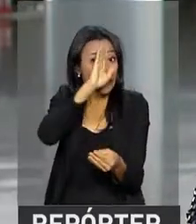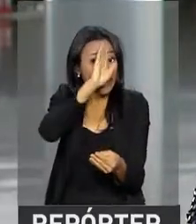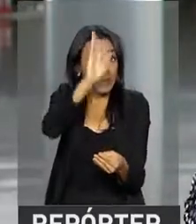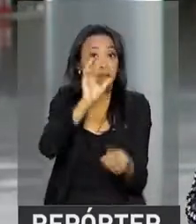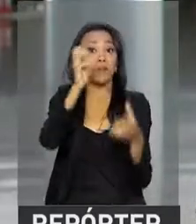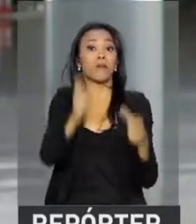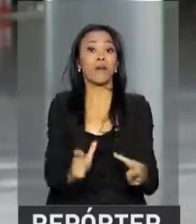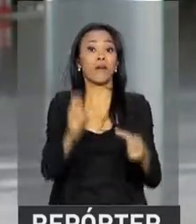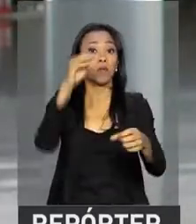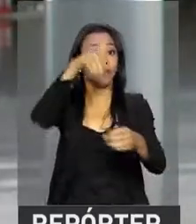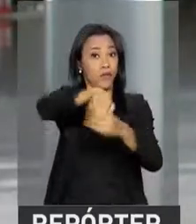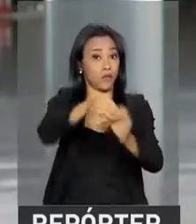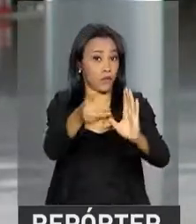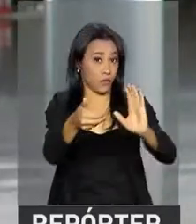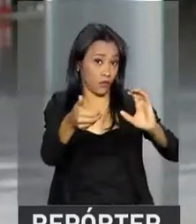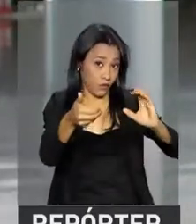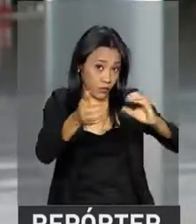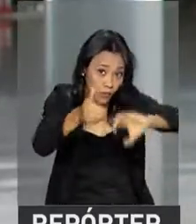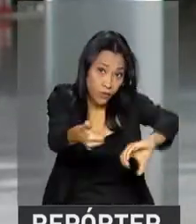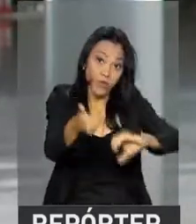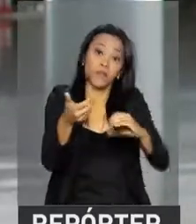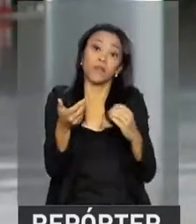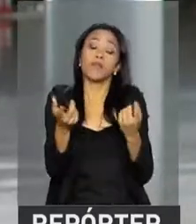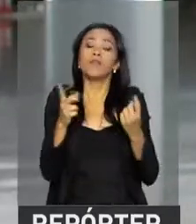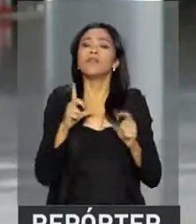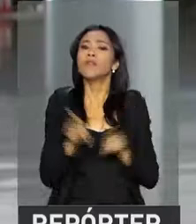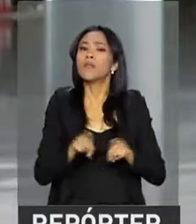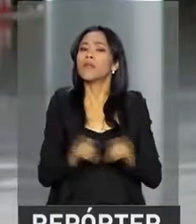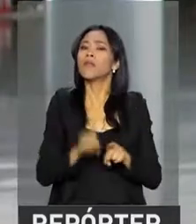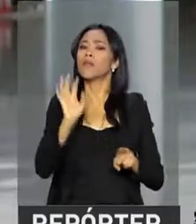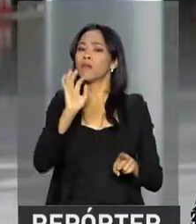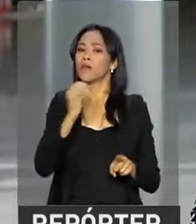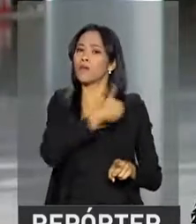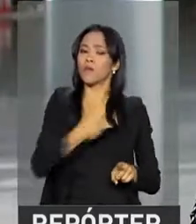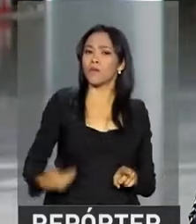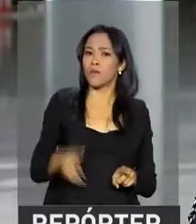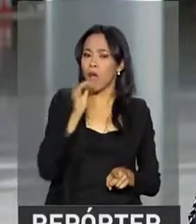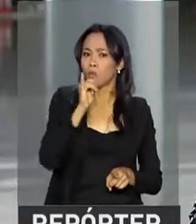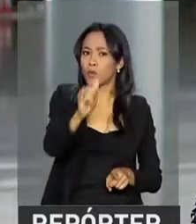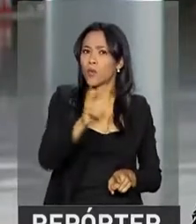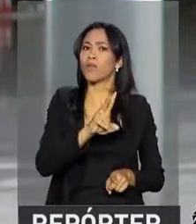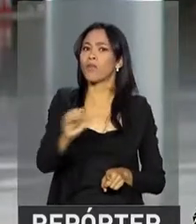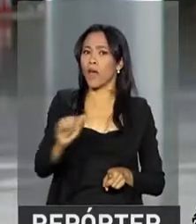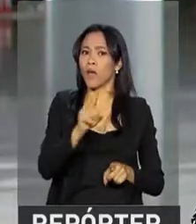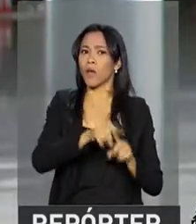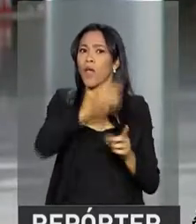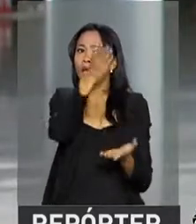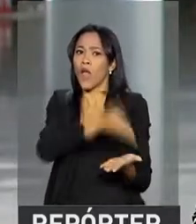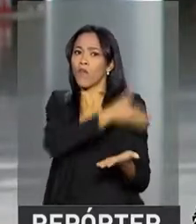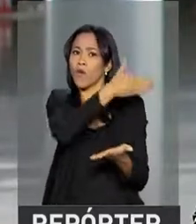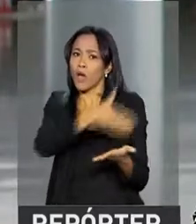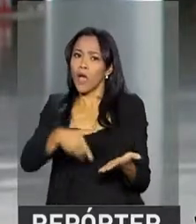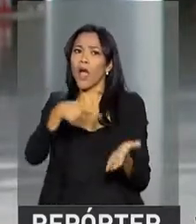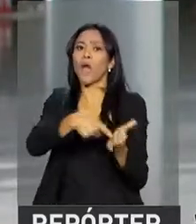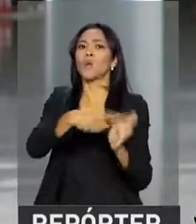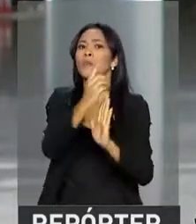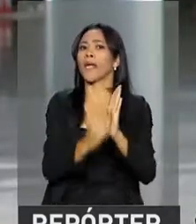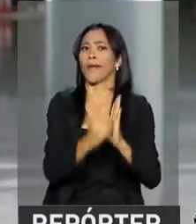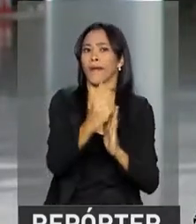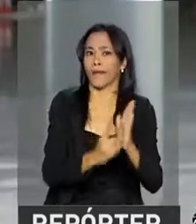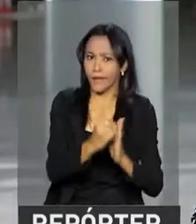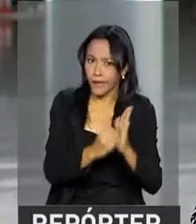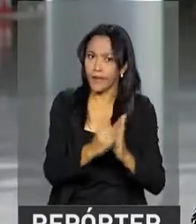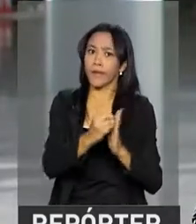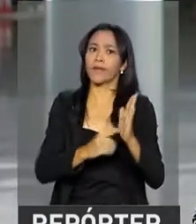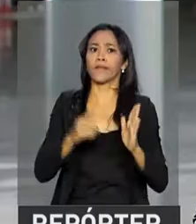congresso entre as decisões o governo anunciou que vai revogar o decreto da extinção da reserva nacional do